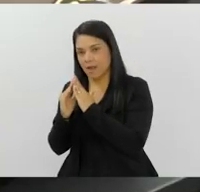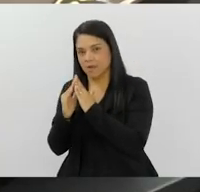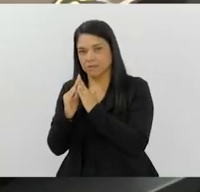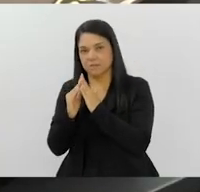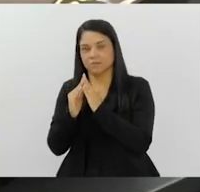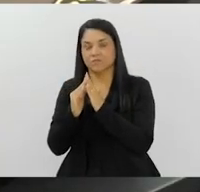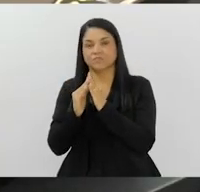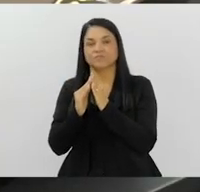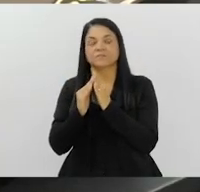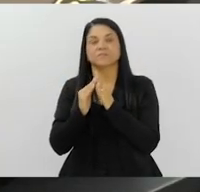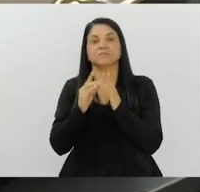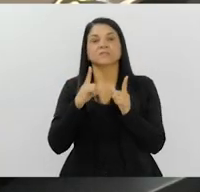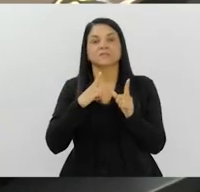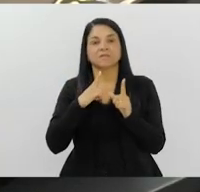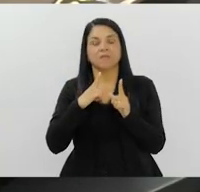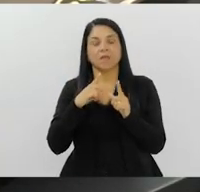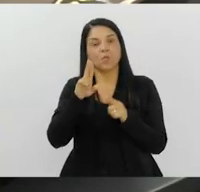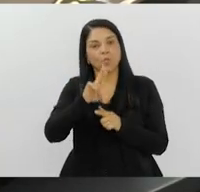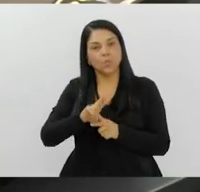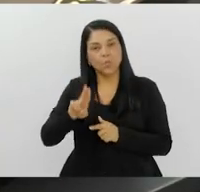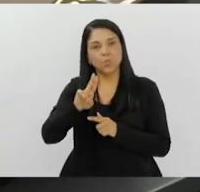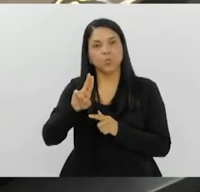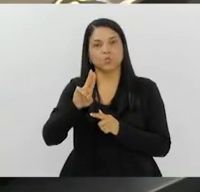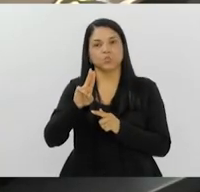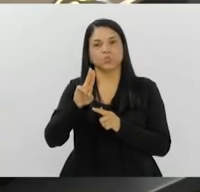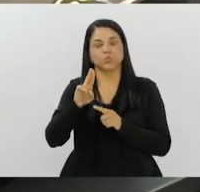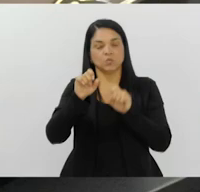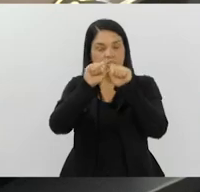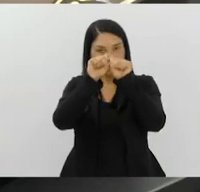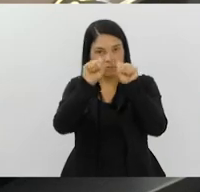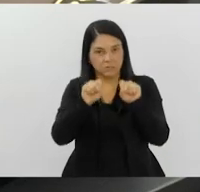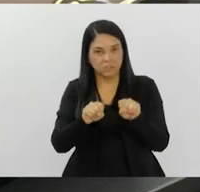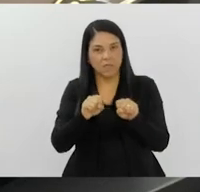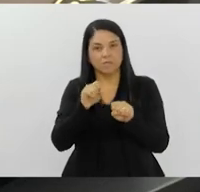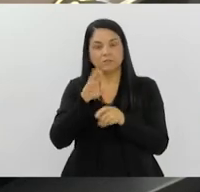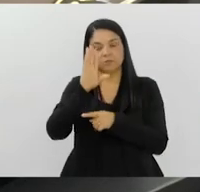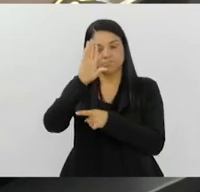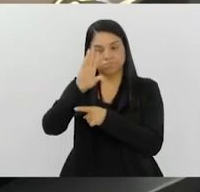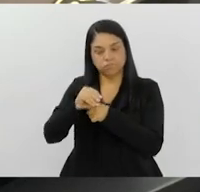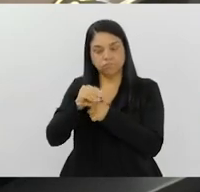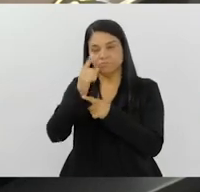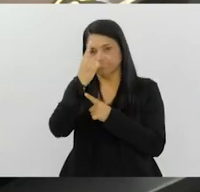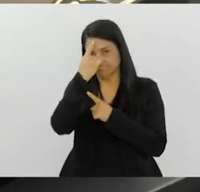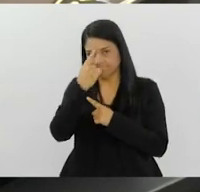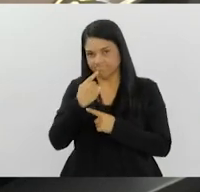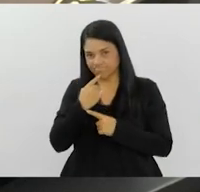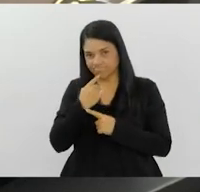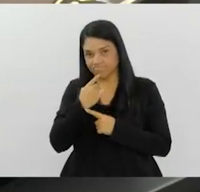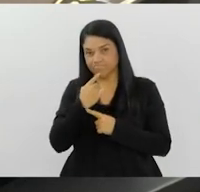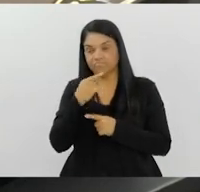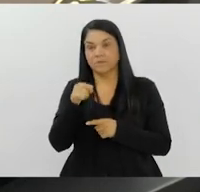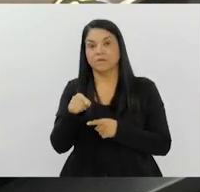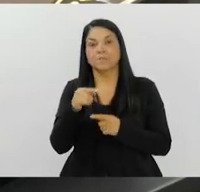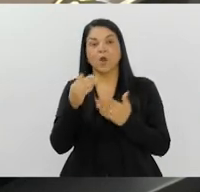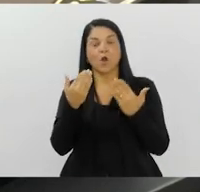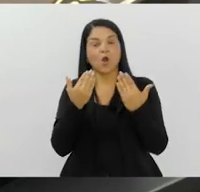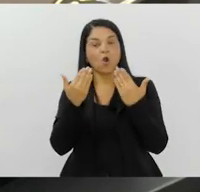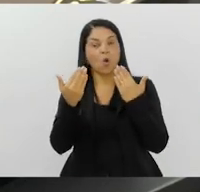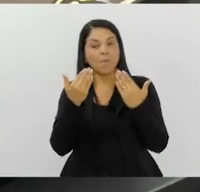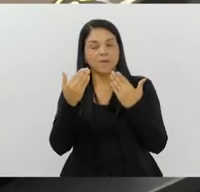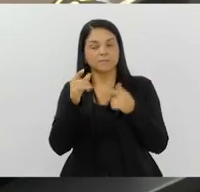catracas que utilizam eh sistema ali de reconhecimento facial eh mas só para comparação de